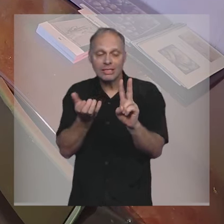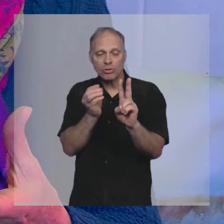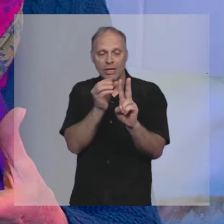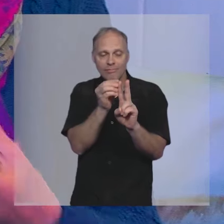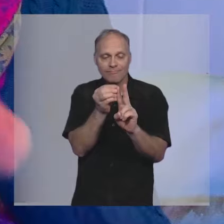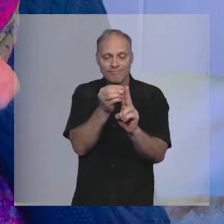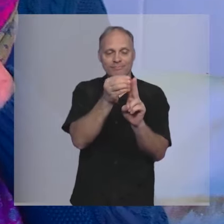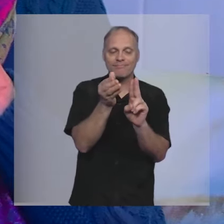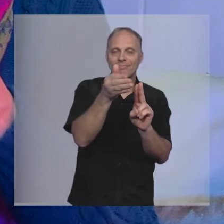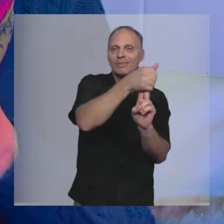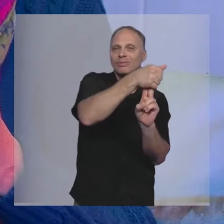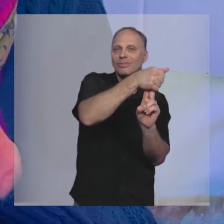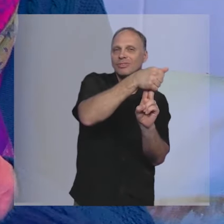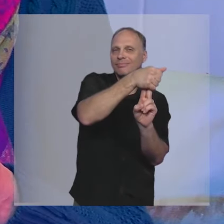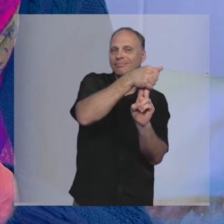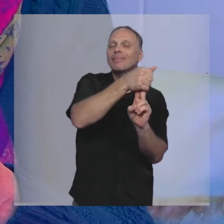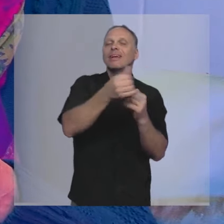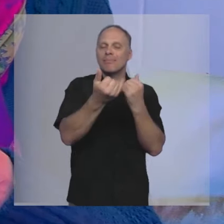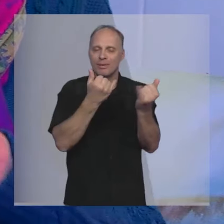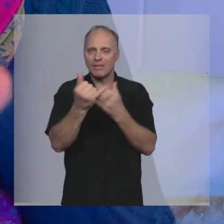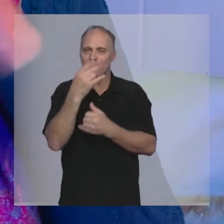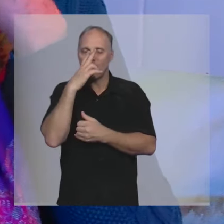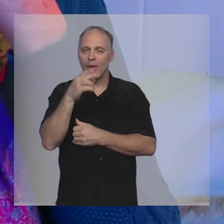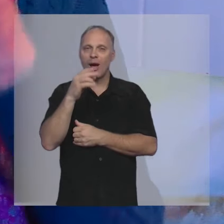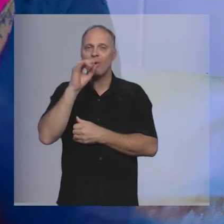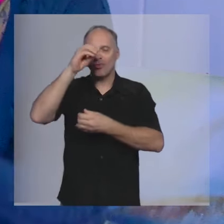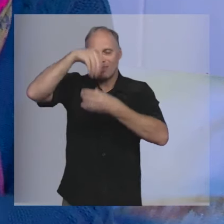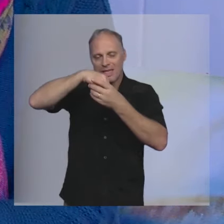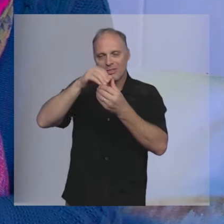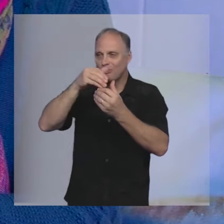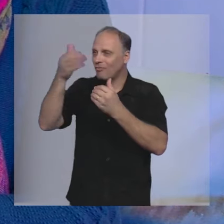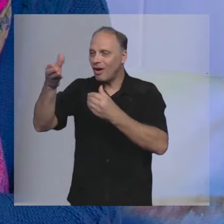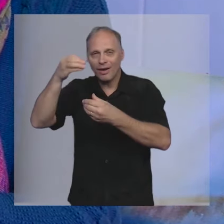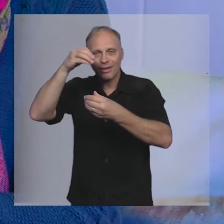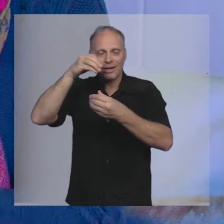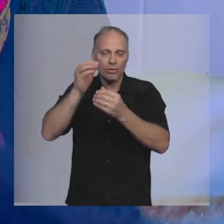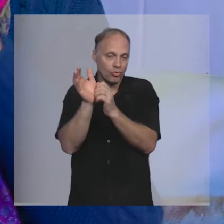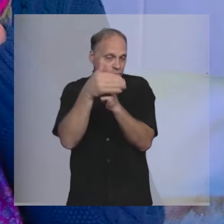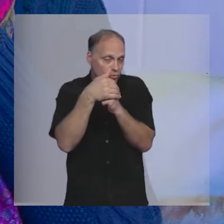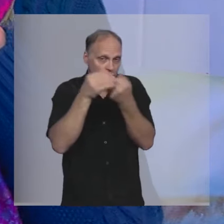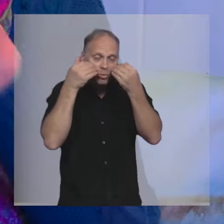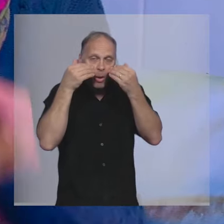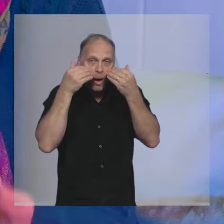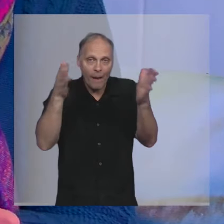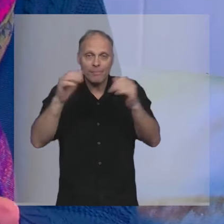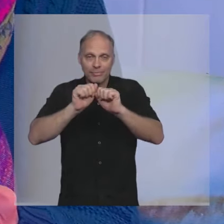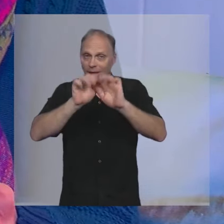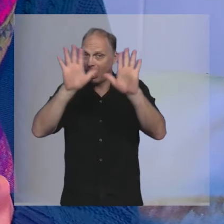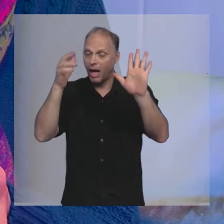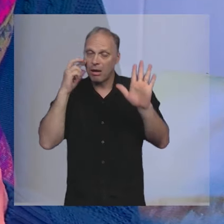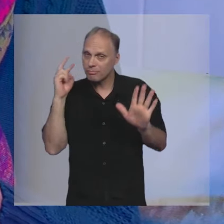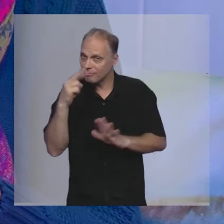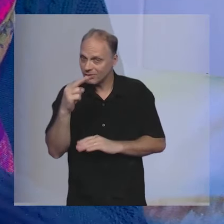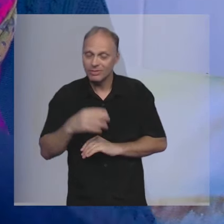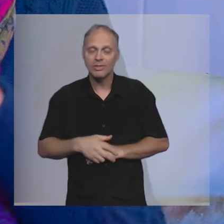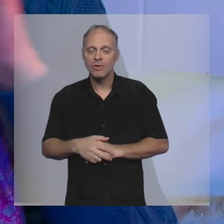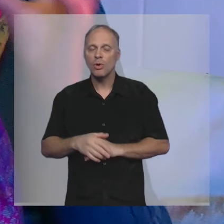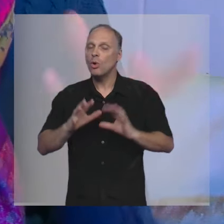camada, entrando nessa coisa assim, ó, do interno e externo, do escondido manifesto,